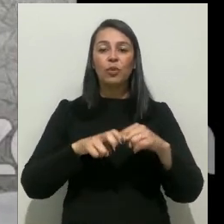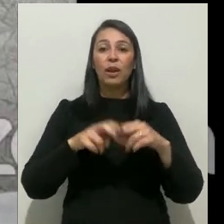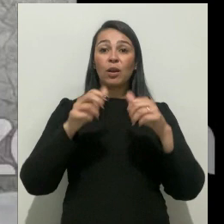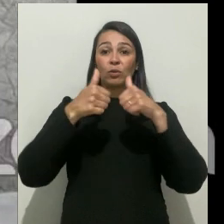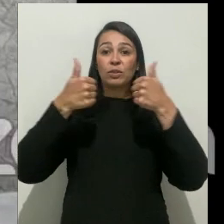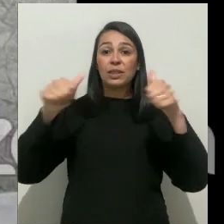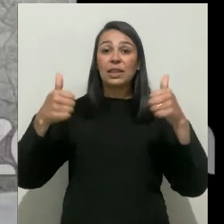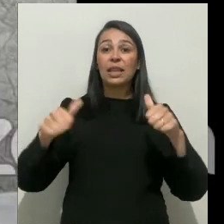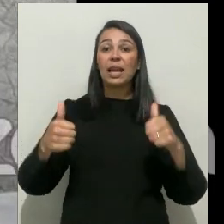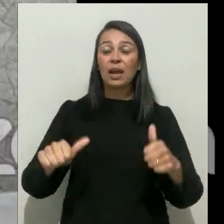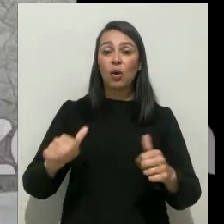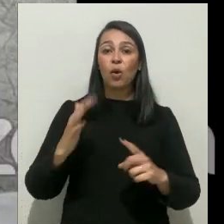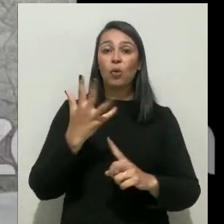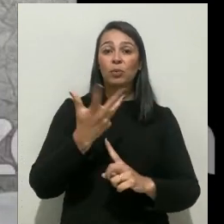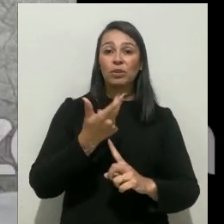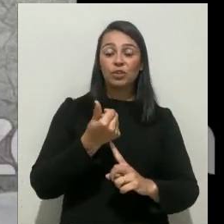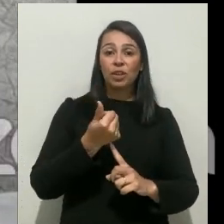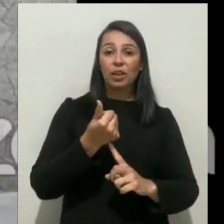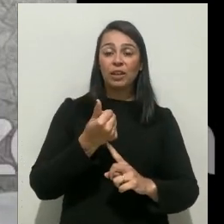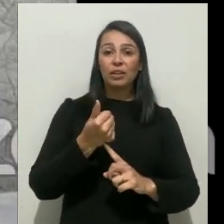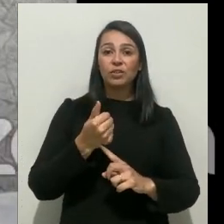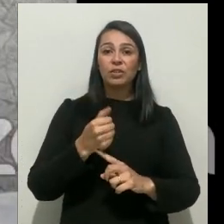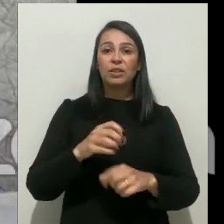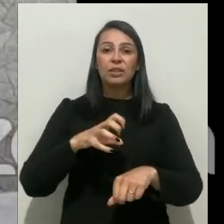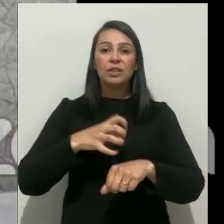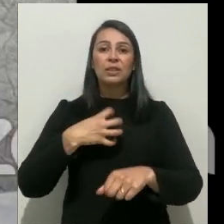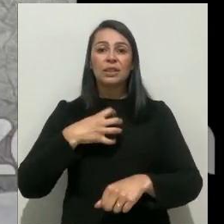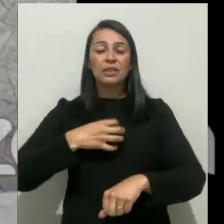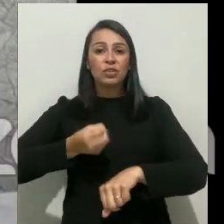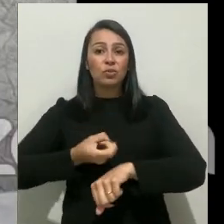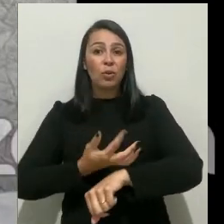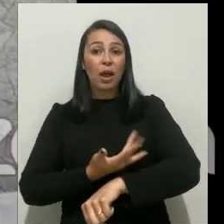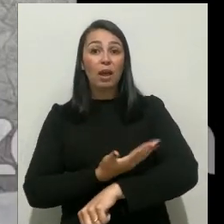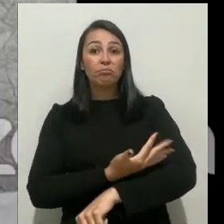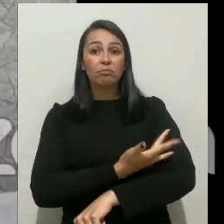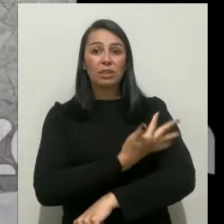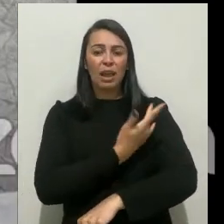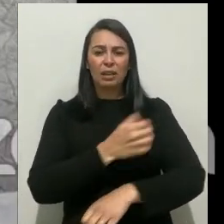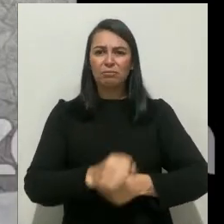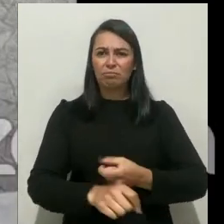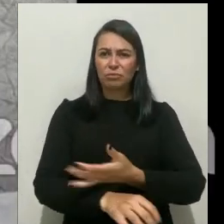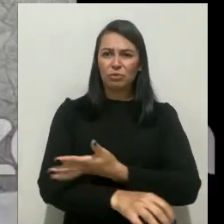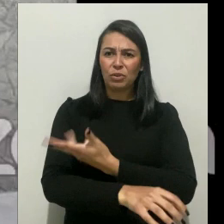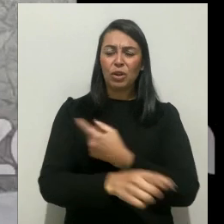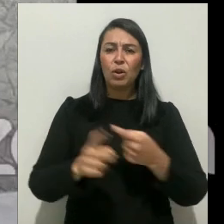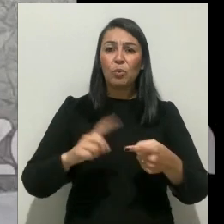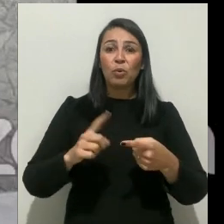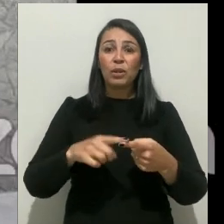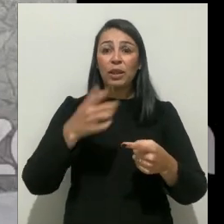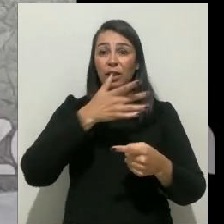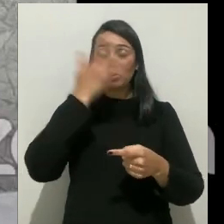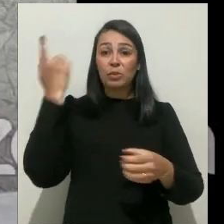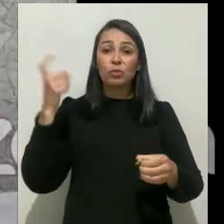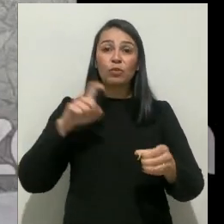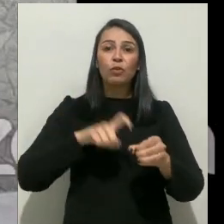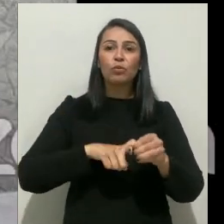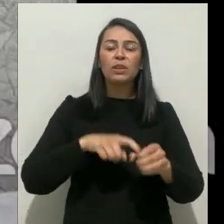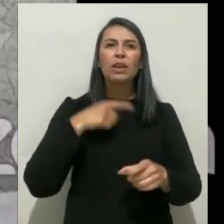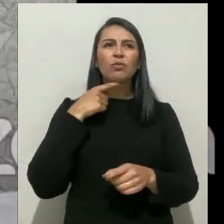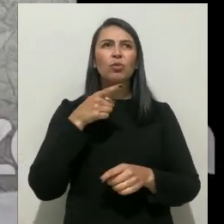de arte. Essas pessoas, eu fico arrepiada de contar, que essas pessoas voltavam, assim, na